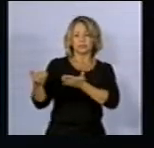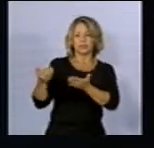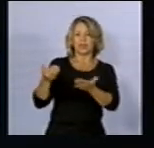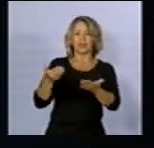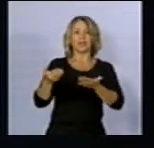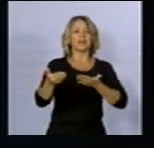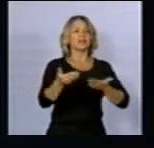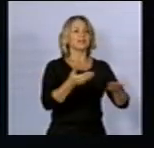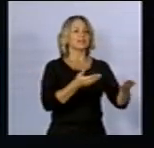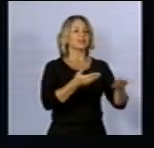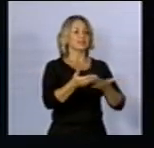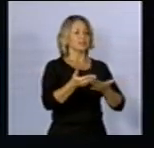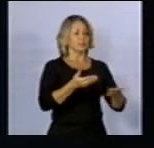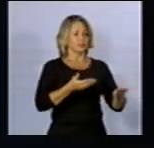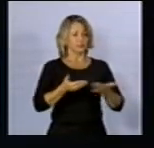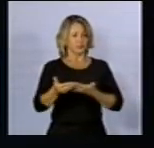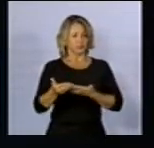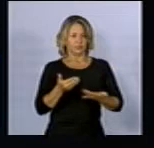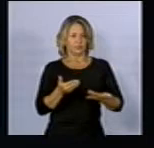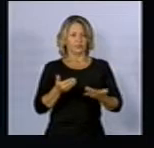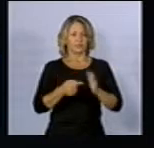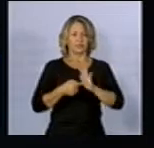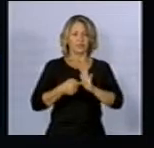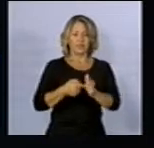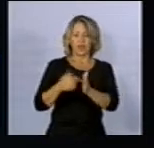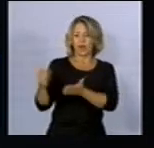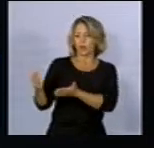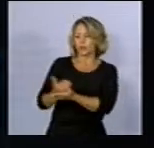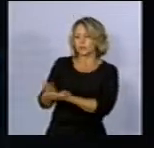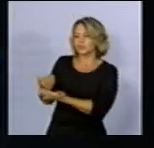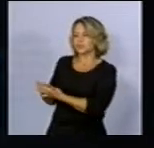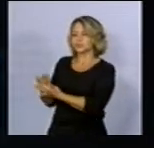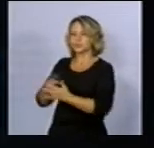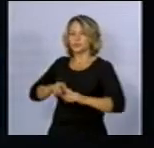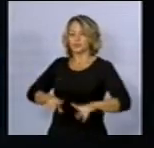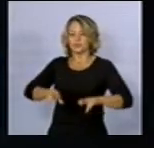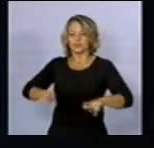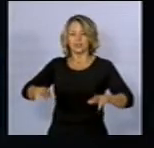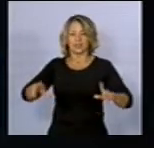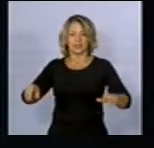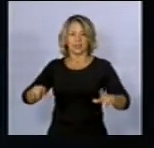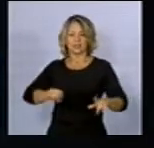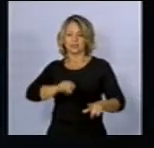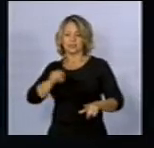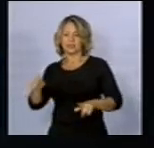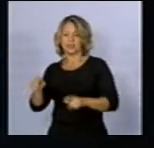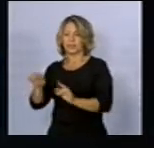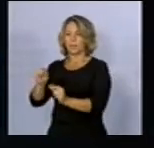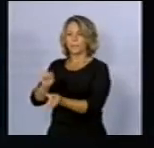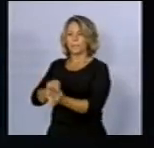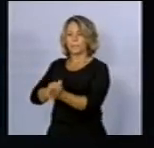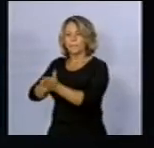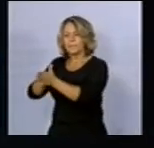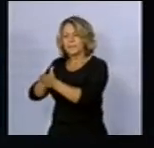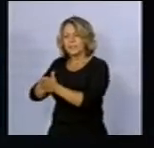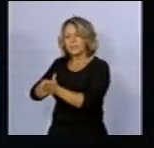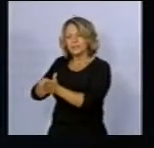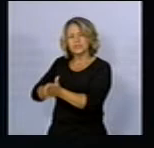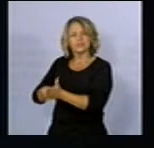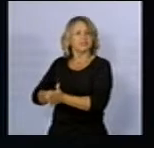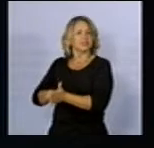de associação, enquanto os estudos com dosímetros, eles não permitem